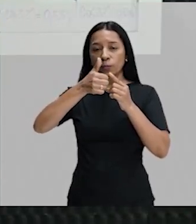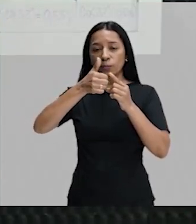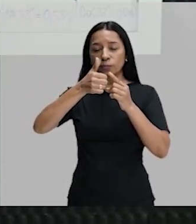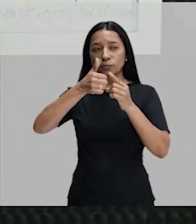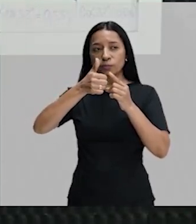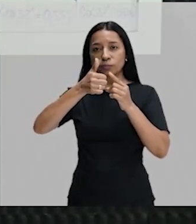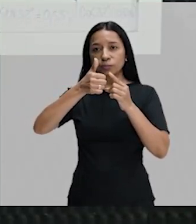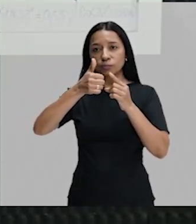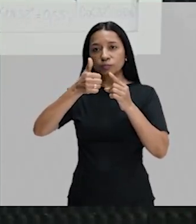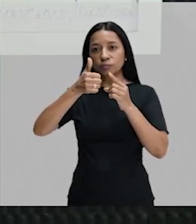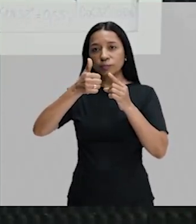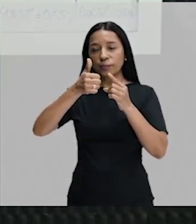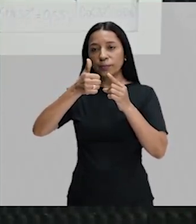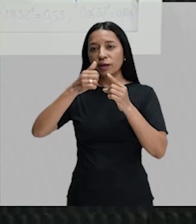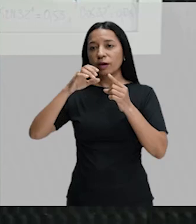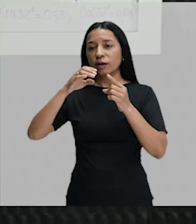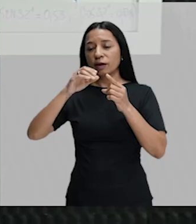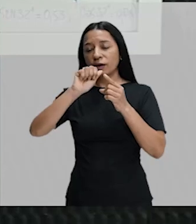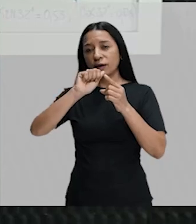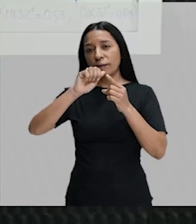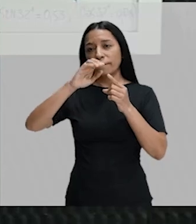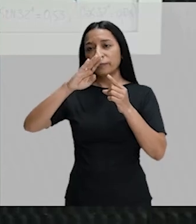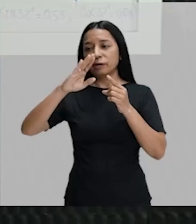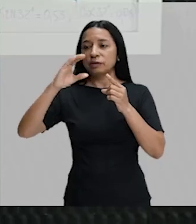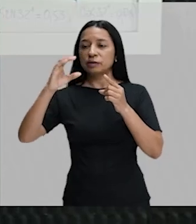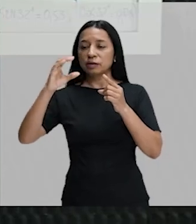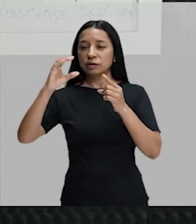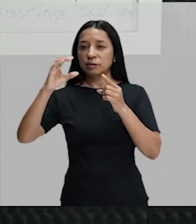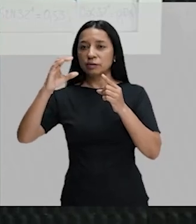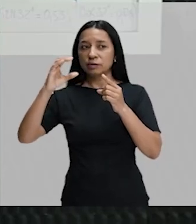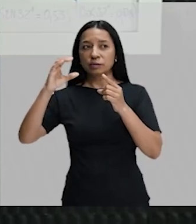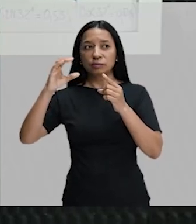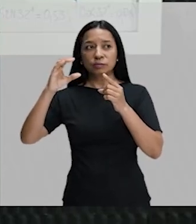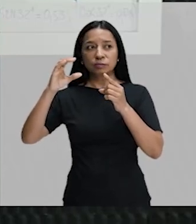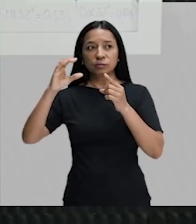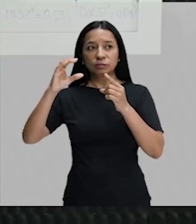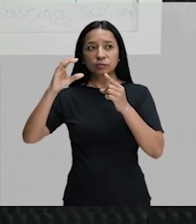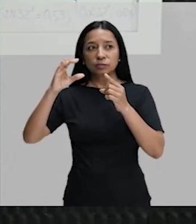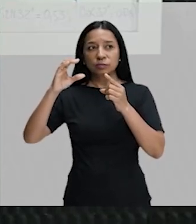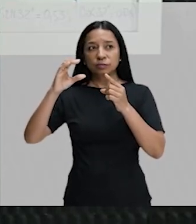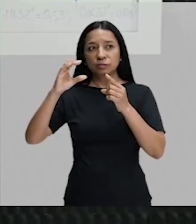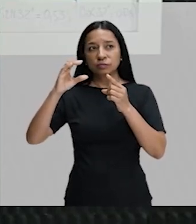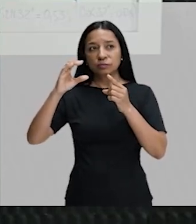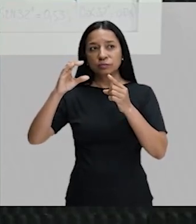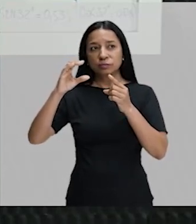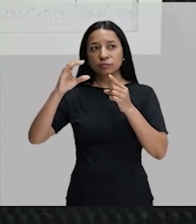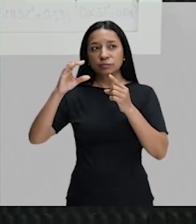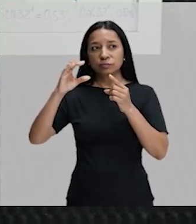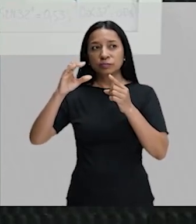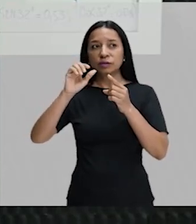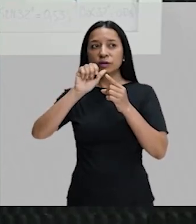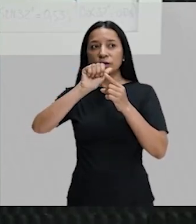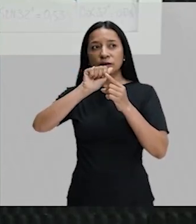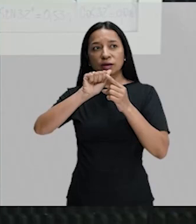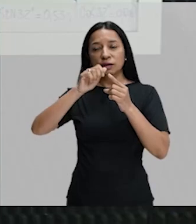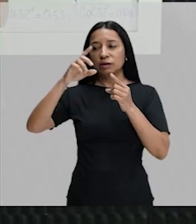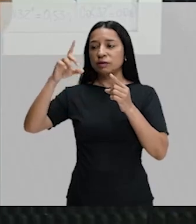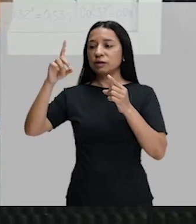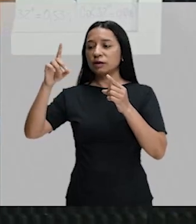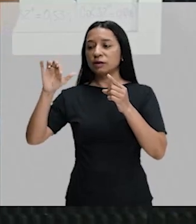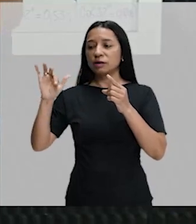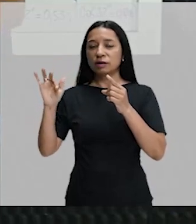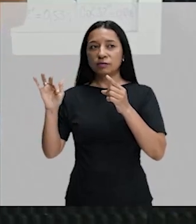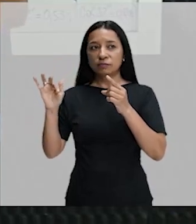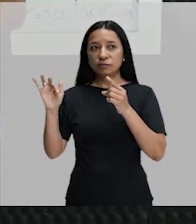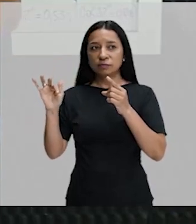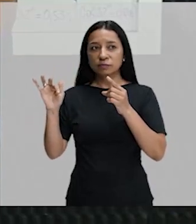o triângulo ABC, o triângulo 2, o triângulo ATFE, e o triângulo